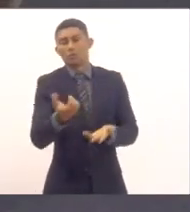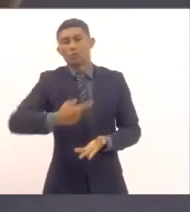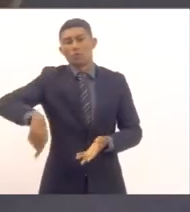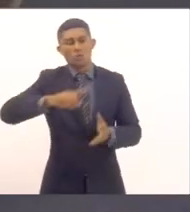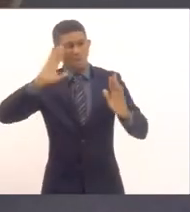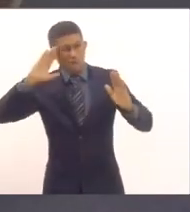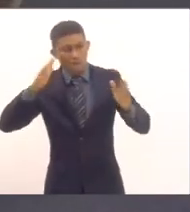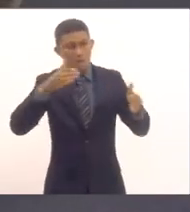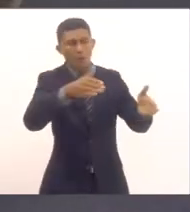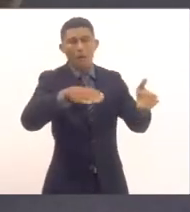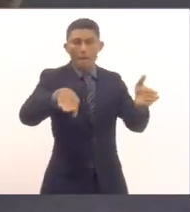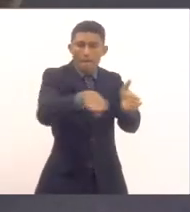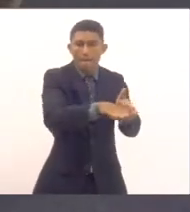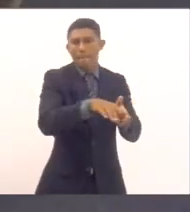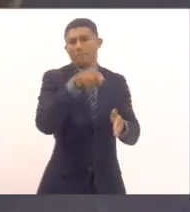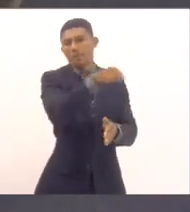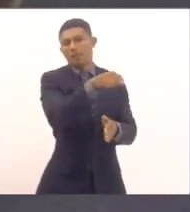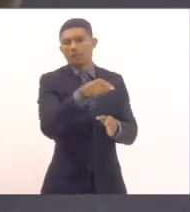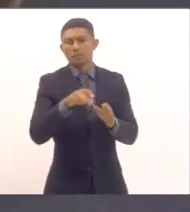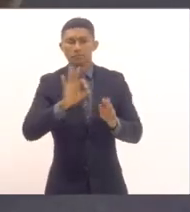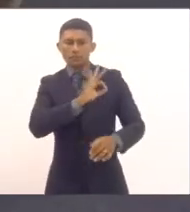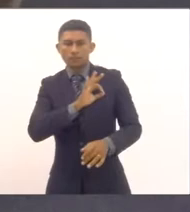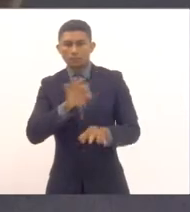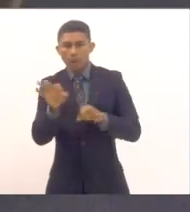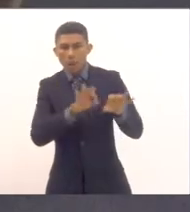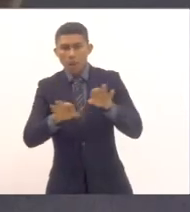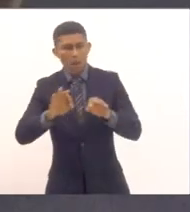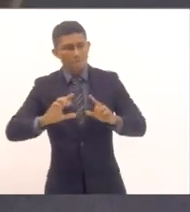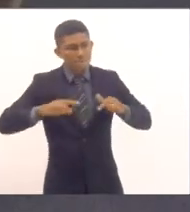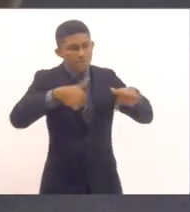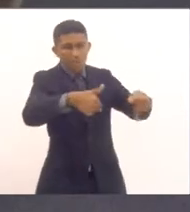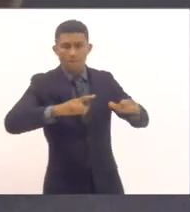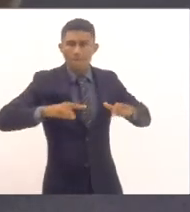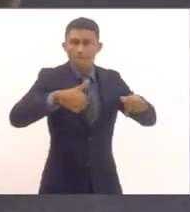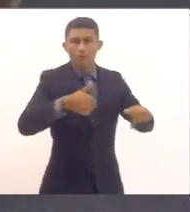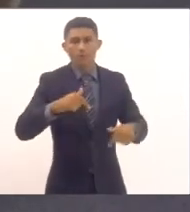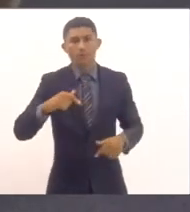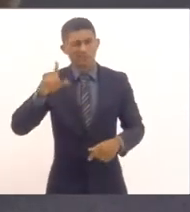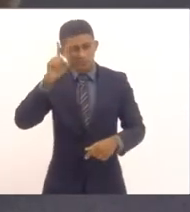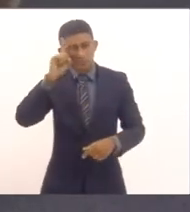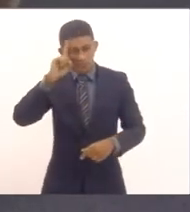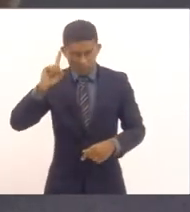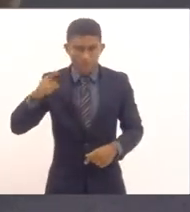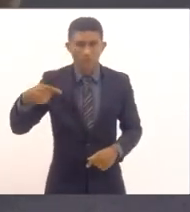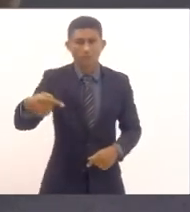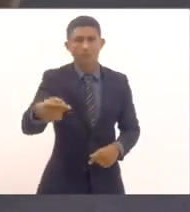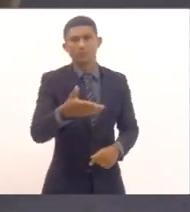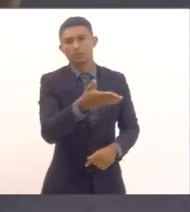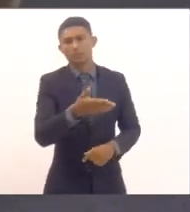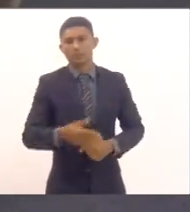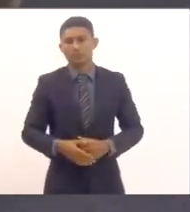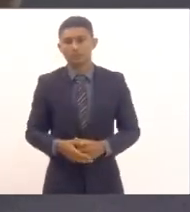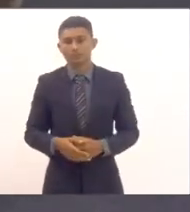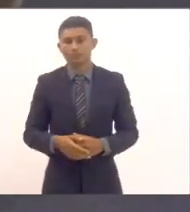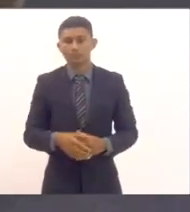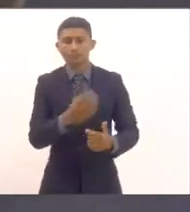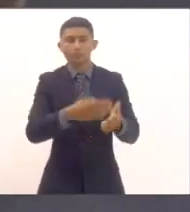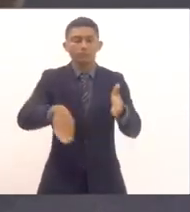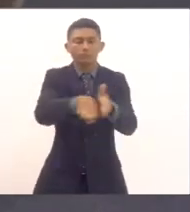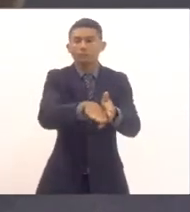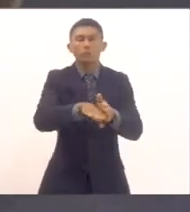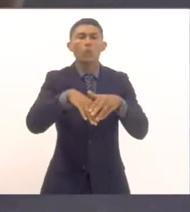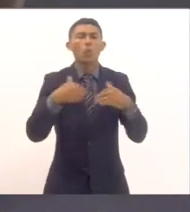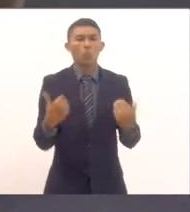nessas Estações fazer operações quase que diárias nessas Estações as habitações são